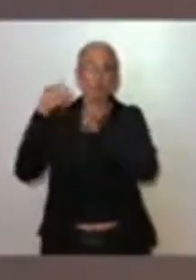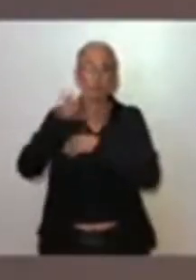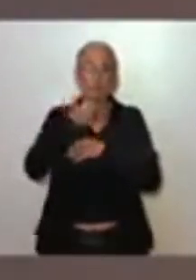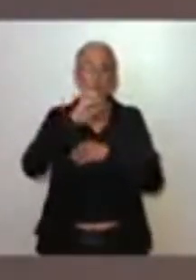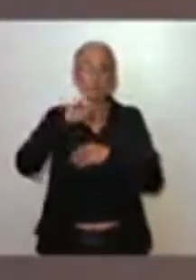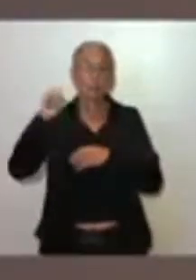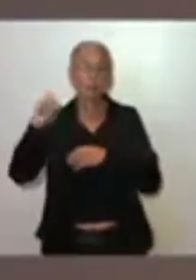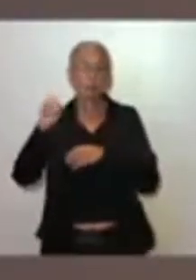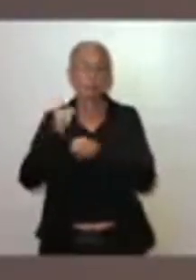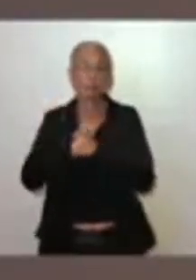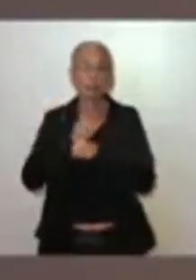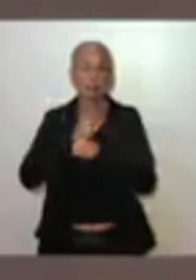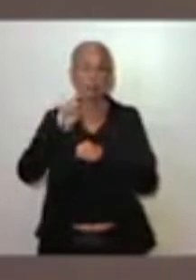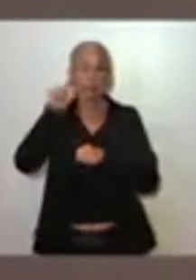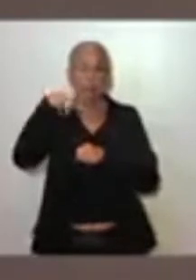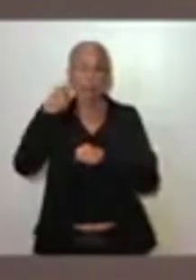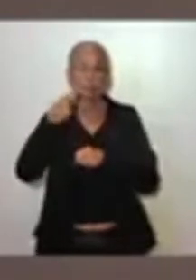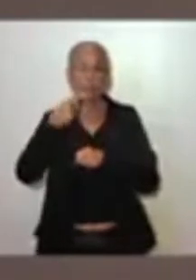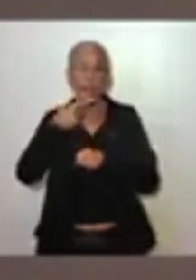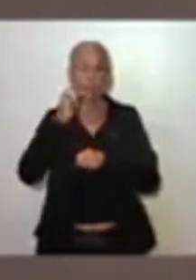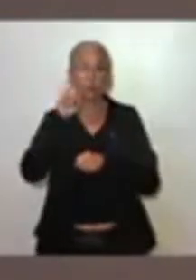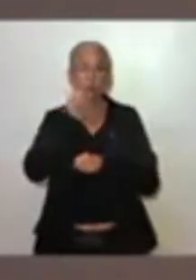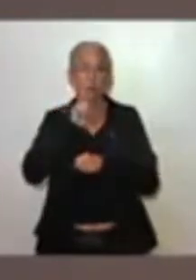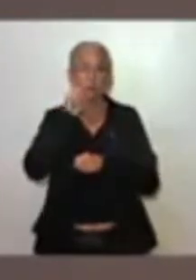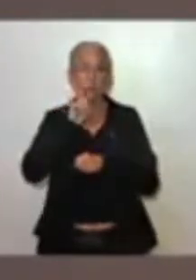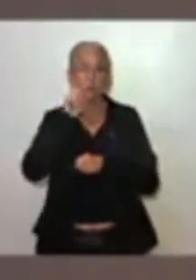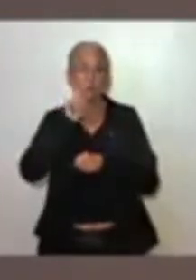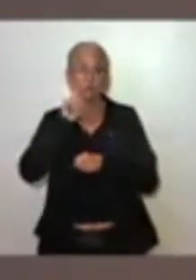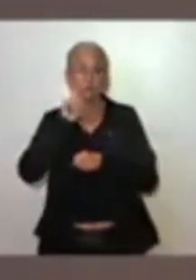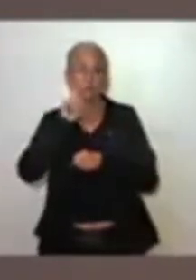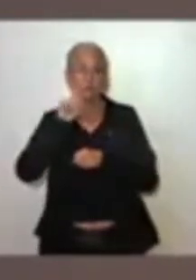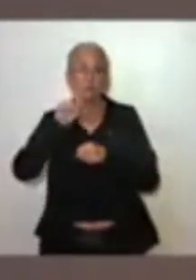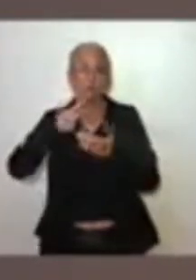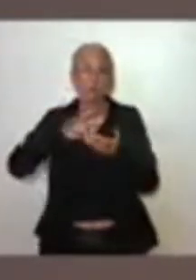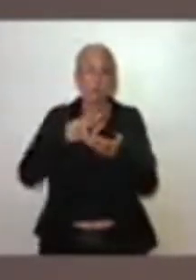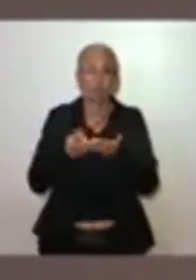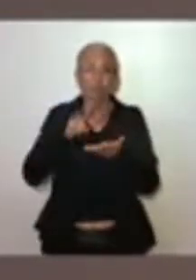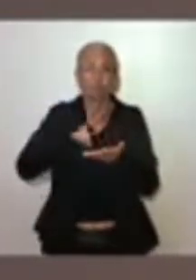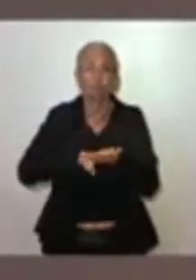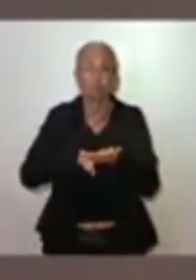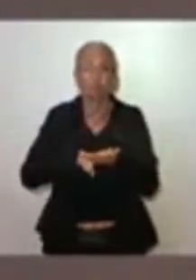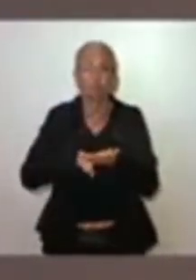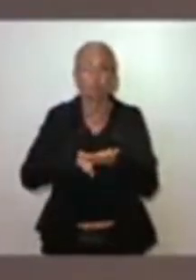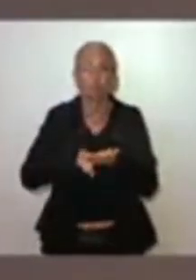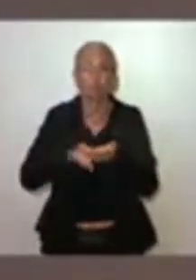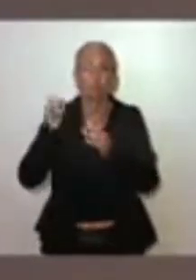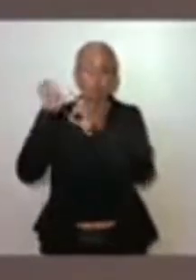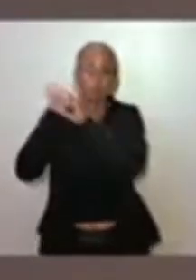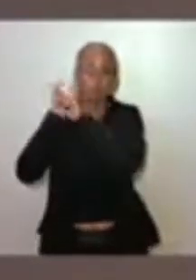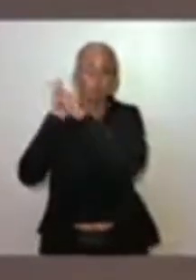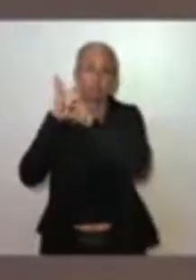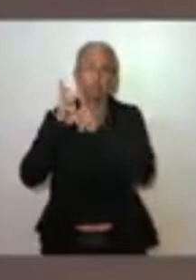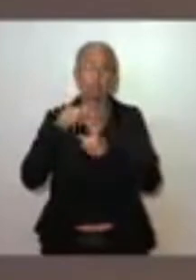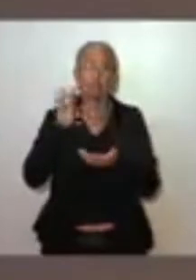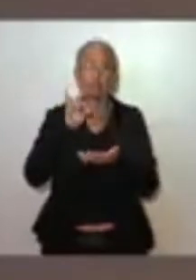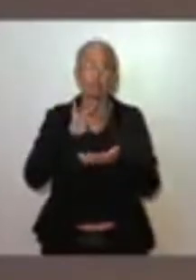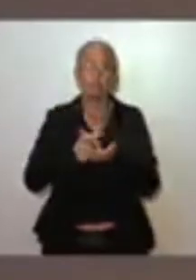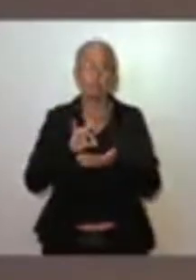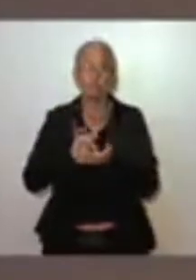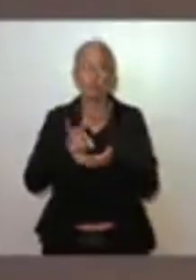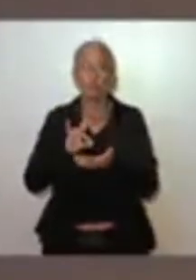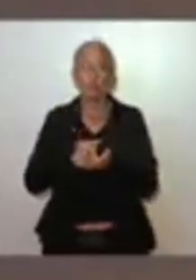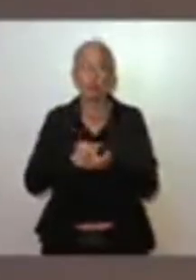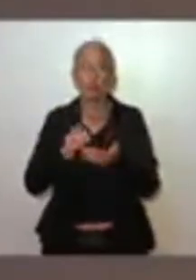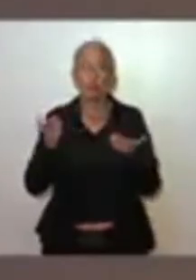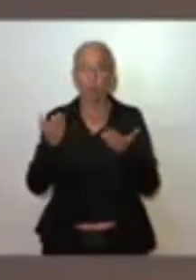dos Estados Unidos não há nenhuma explicação mais contundente para o fato de nós ainda não estamos